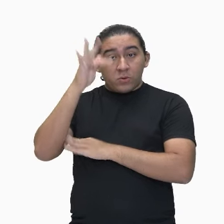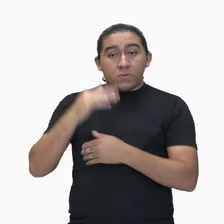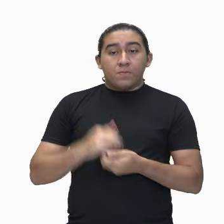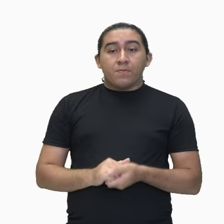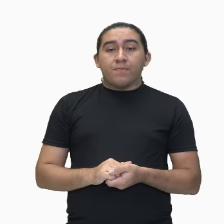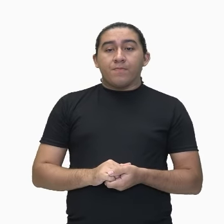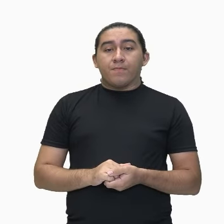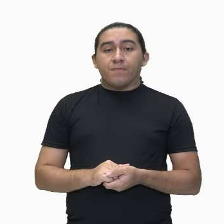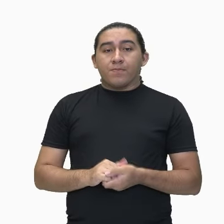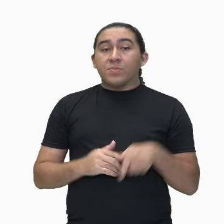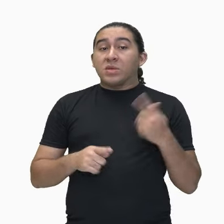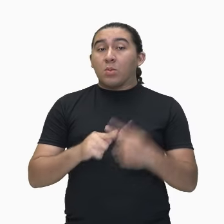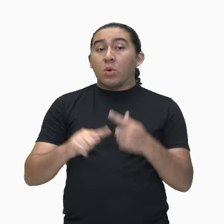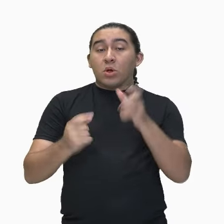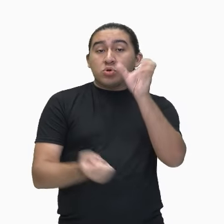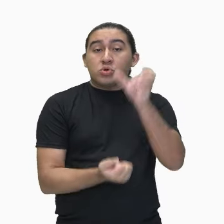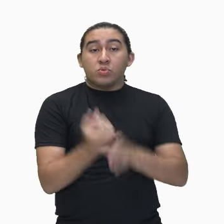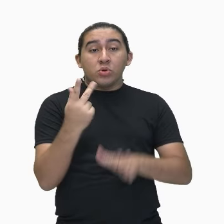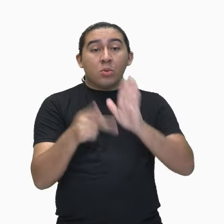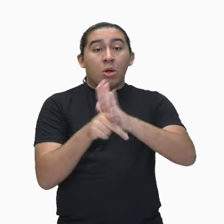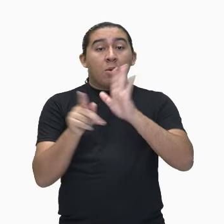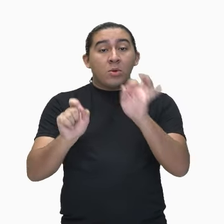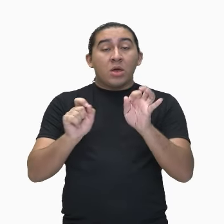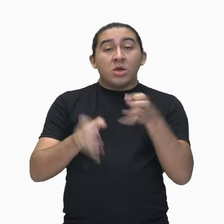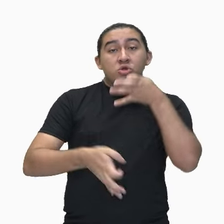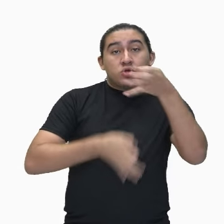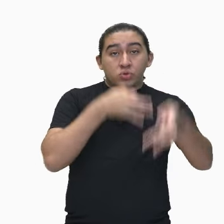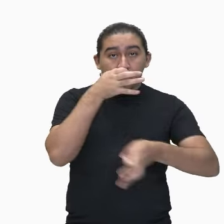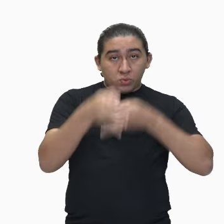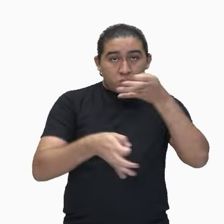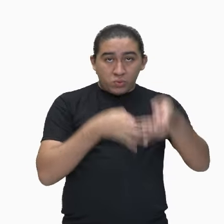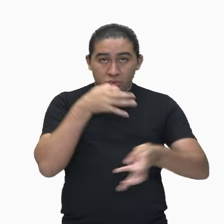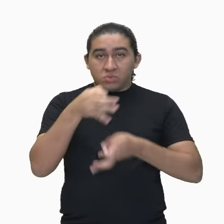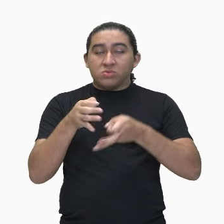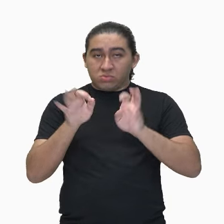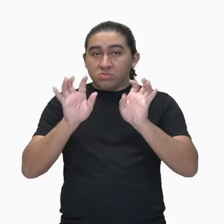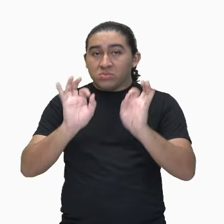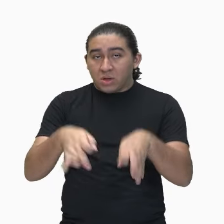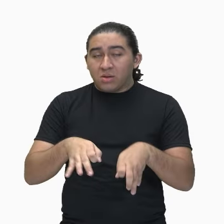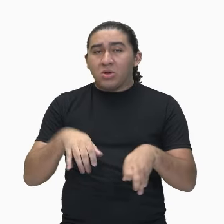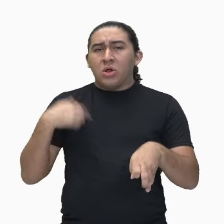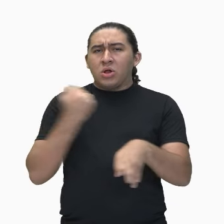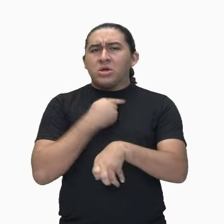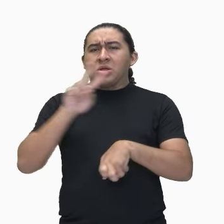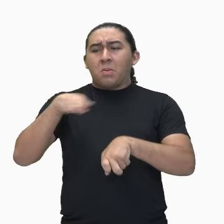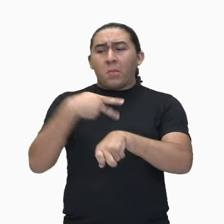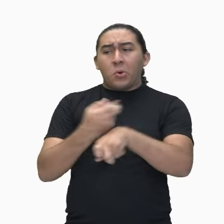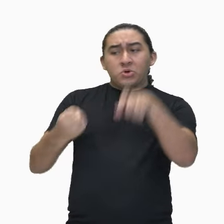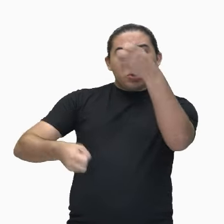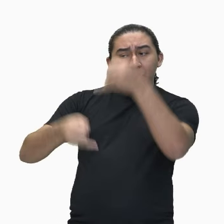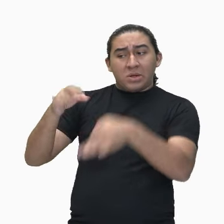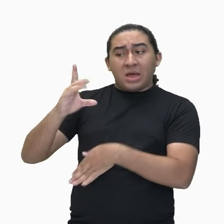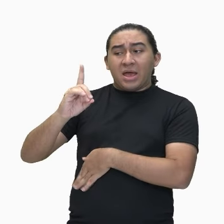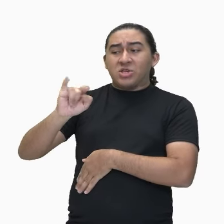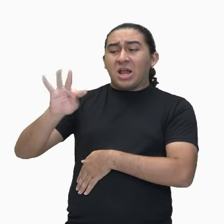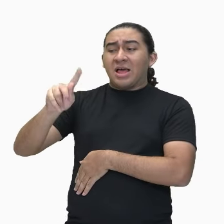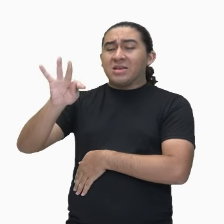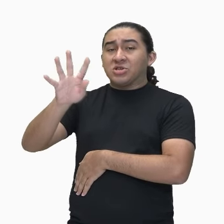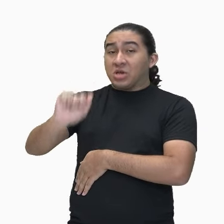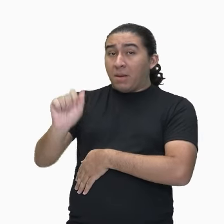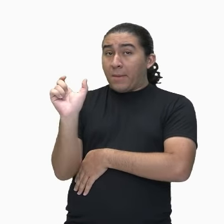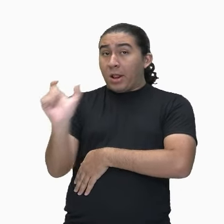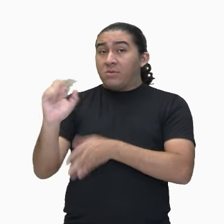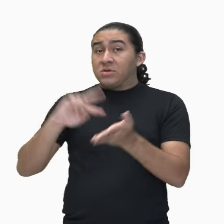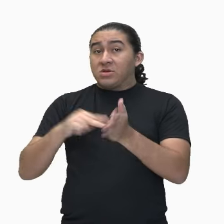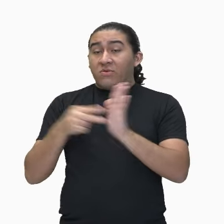Foi o surgimento do quê? Do discurso e da dialética. Nós ainda vamos conversar bastante sobre essa questão da dialética aí, tá?